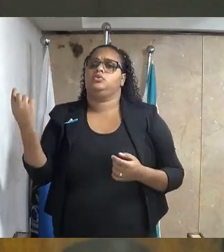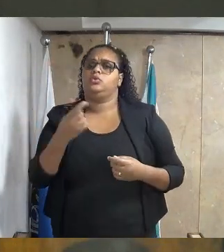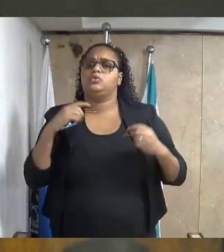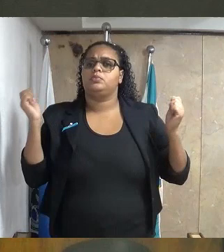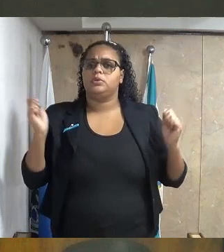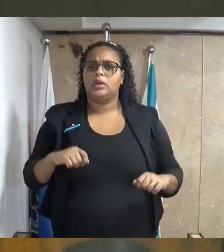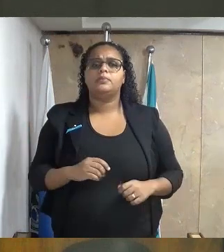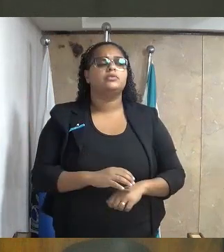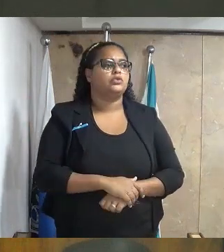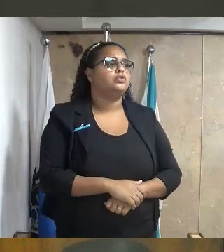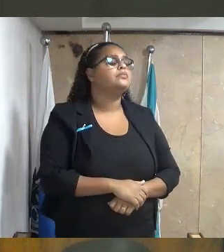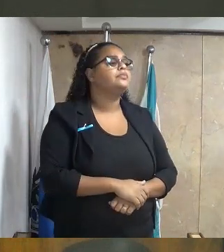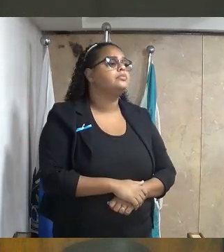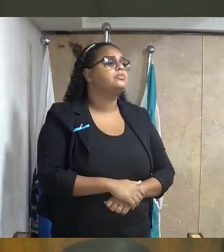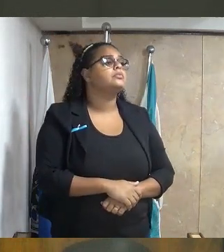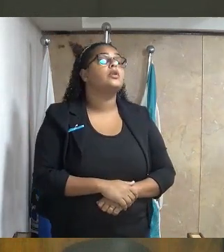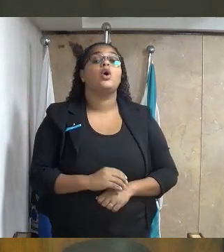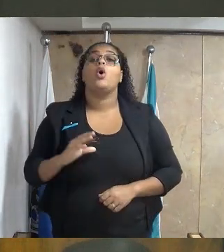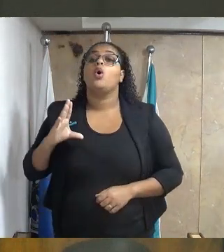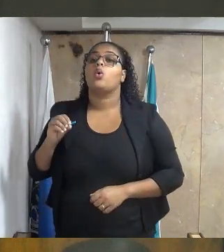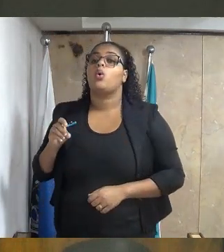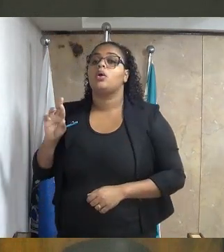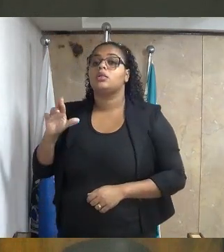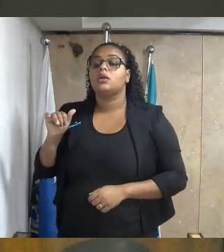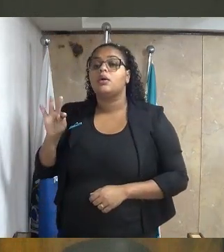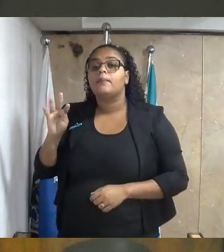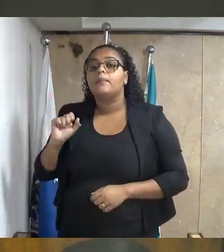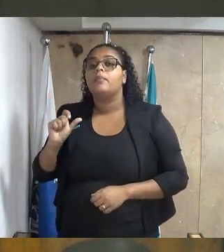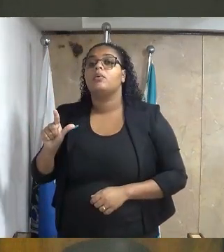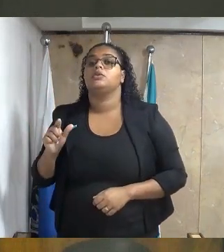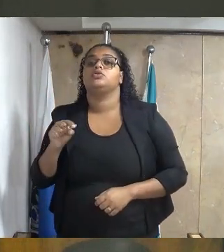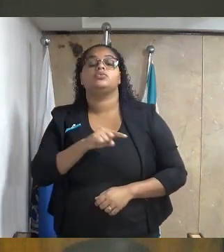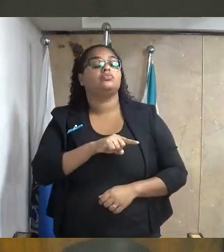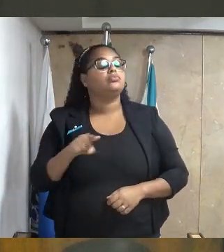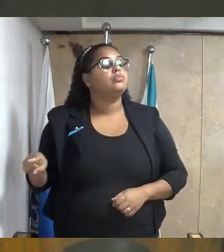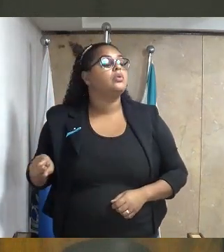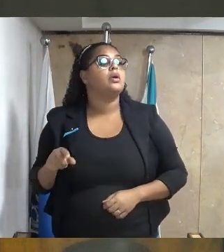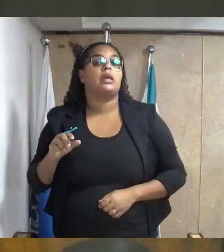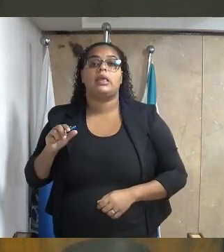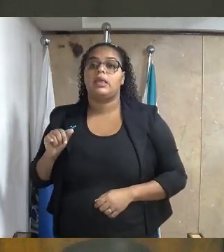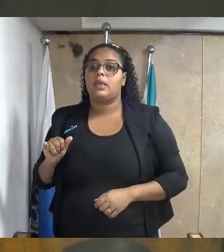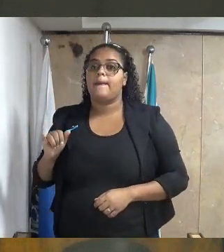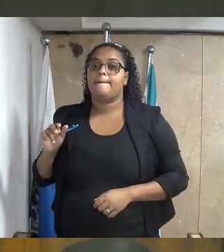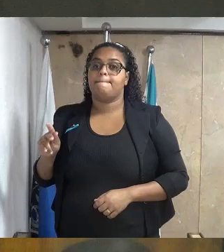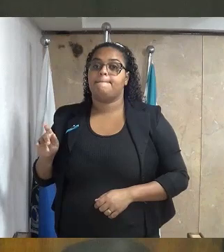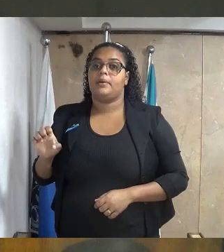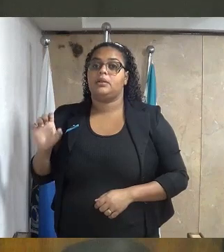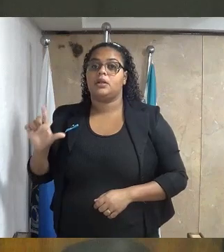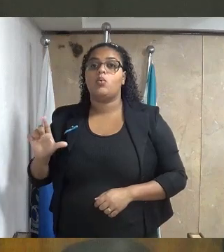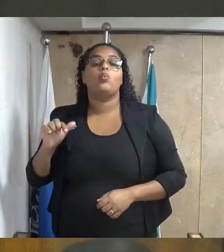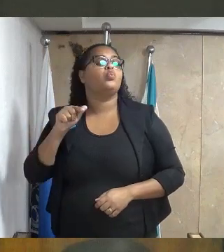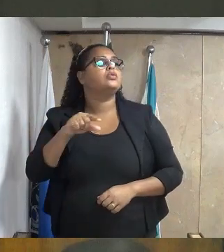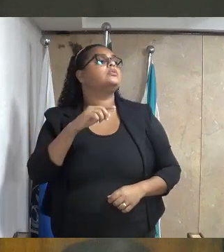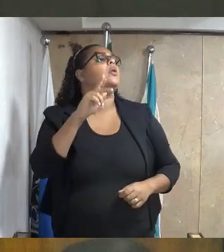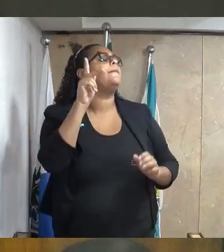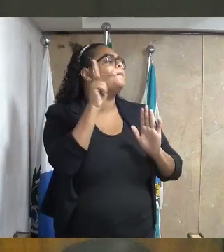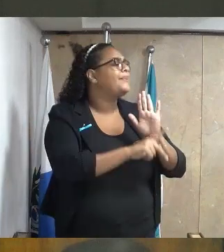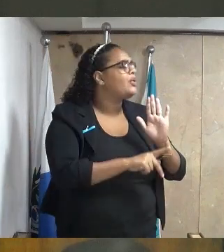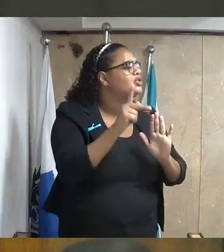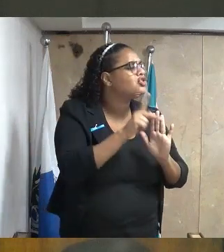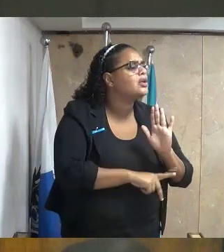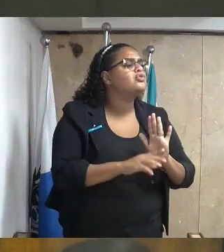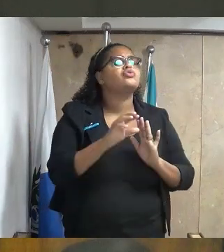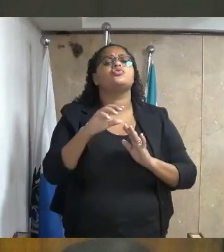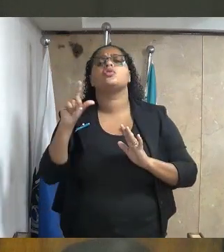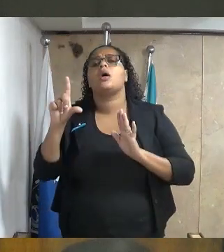arrecadar, do contribuinte ter o seu IPTU em dia. Eu tenho um projeto de lei tramitando aqui